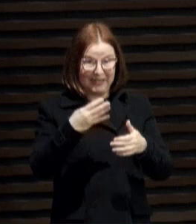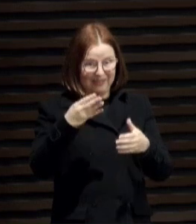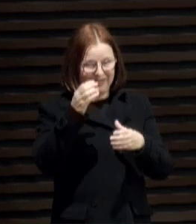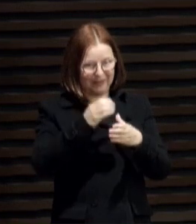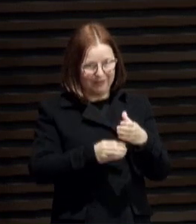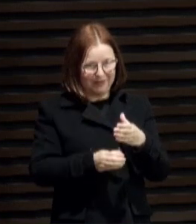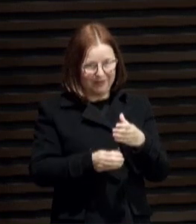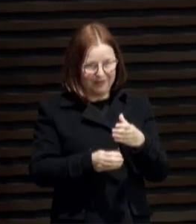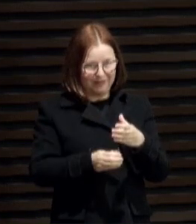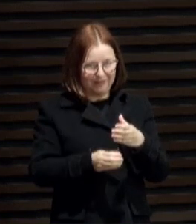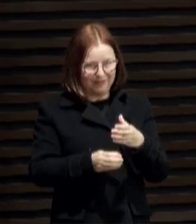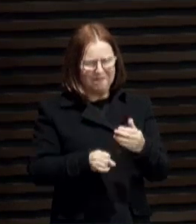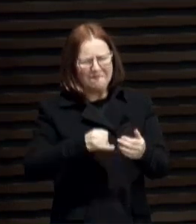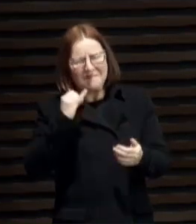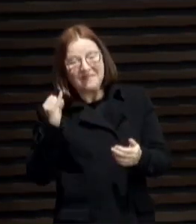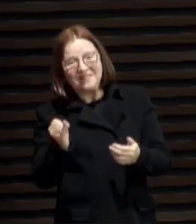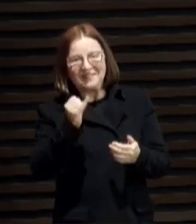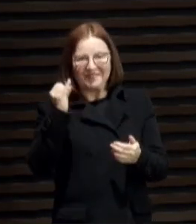uma riqueza muito grande.